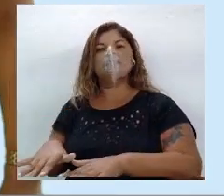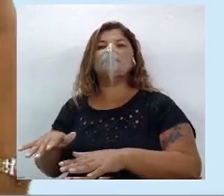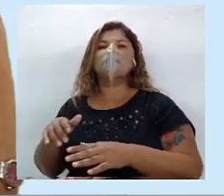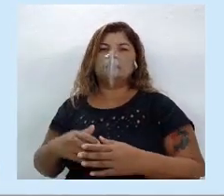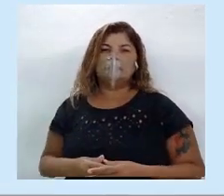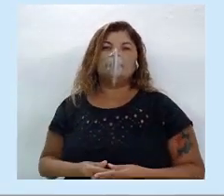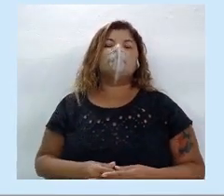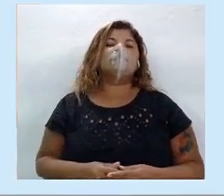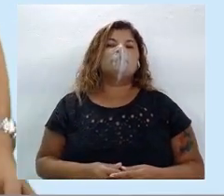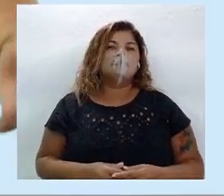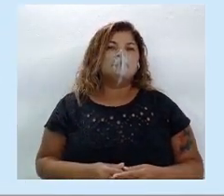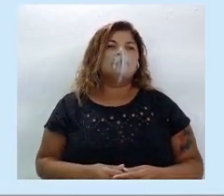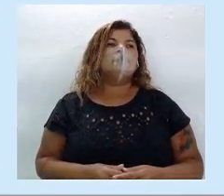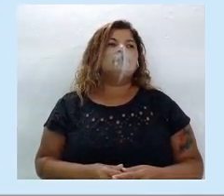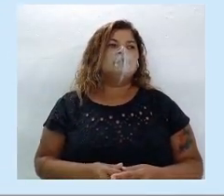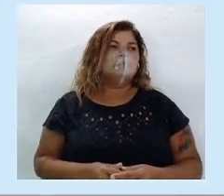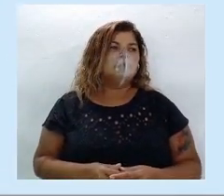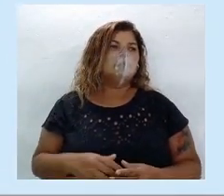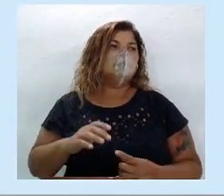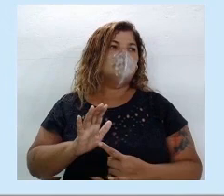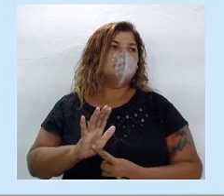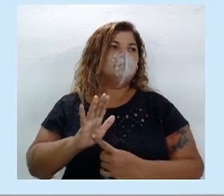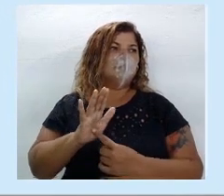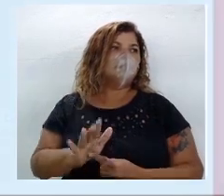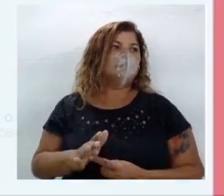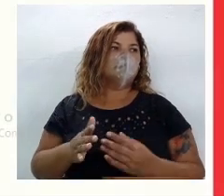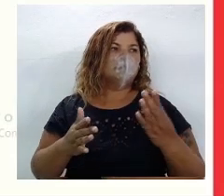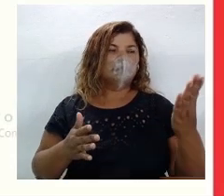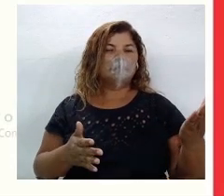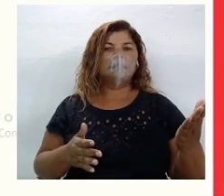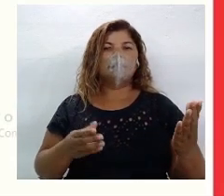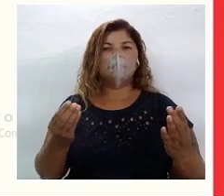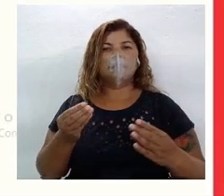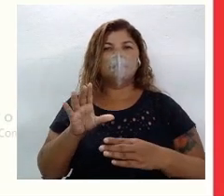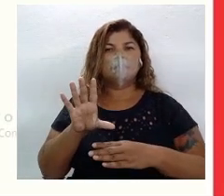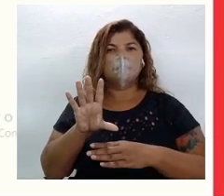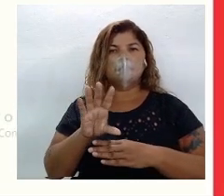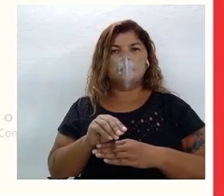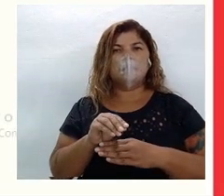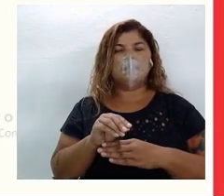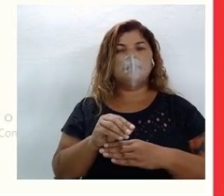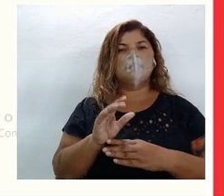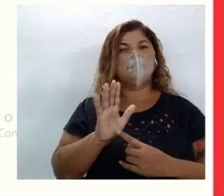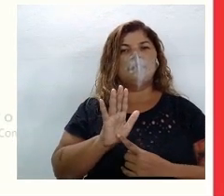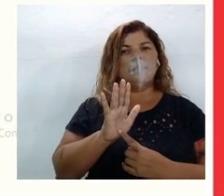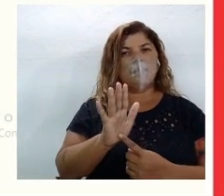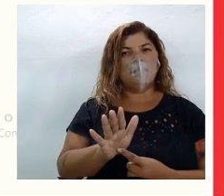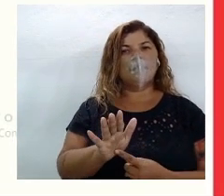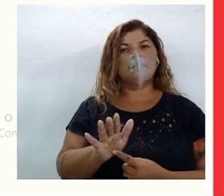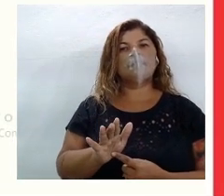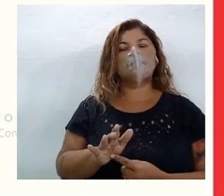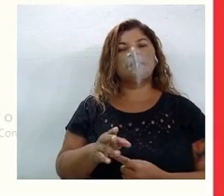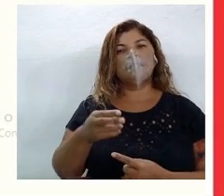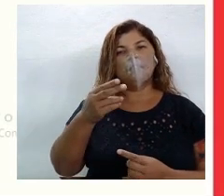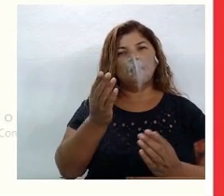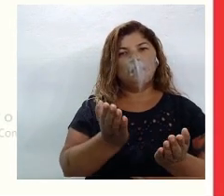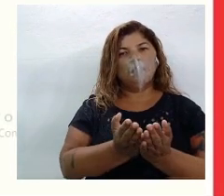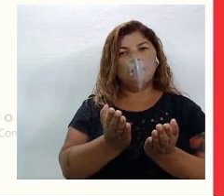Santo. Vamos adiante. Trago para vocês aqui uma foto mostrando o quê? Um